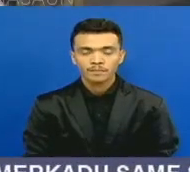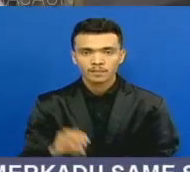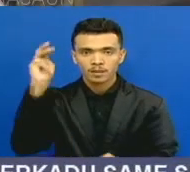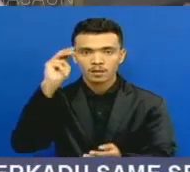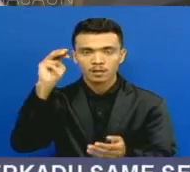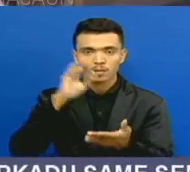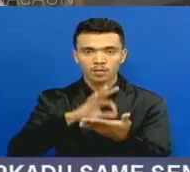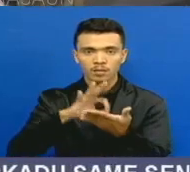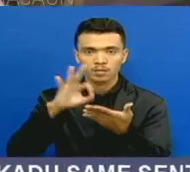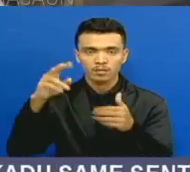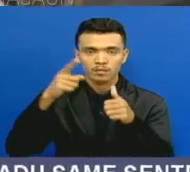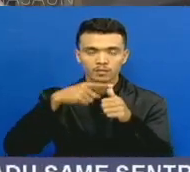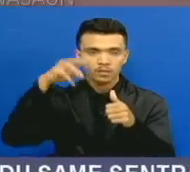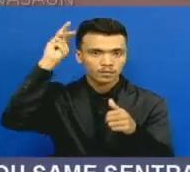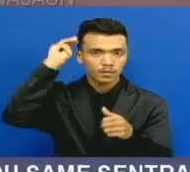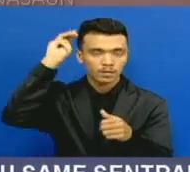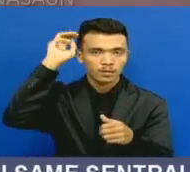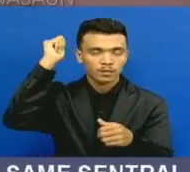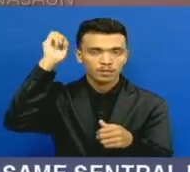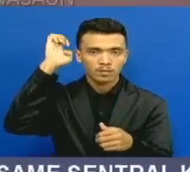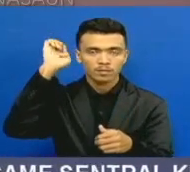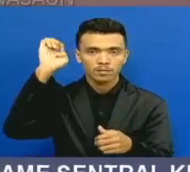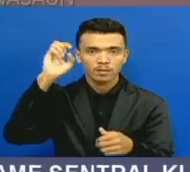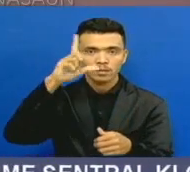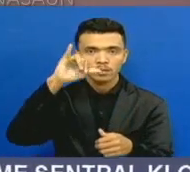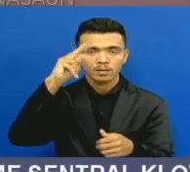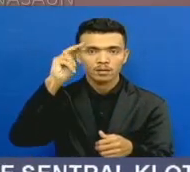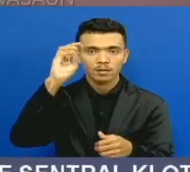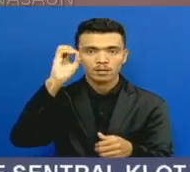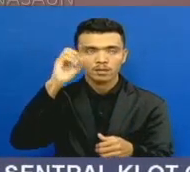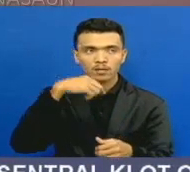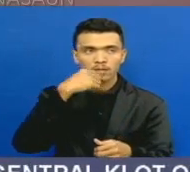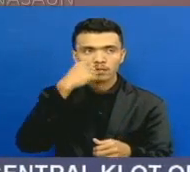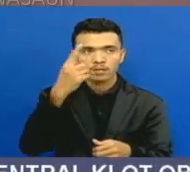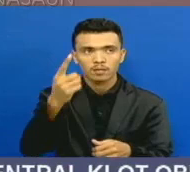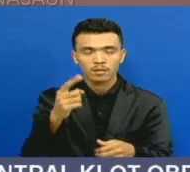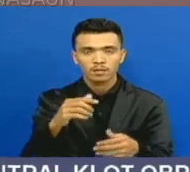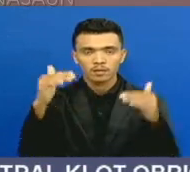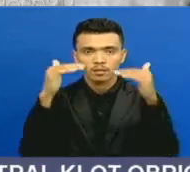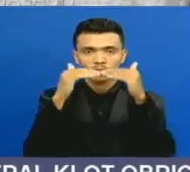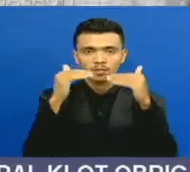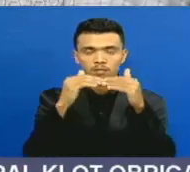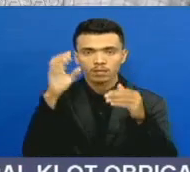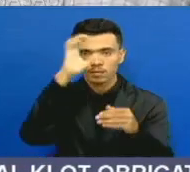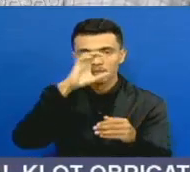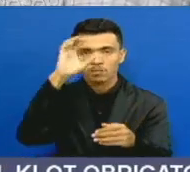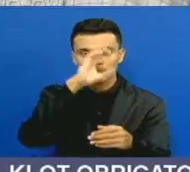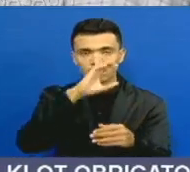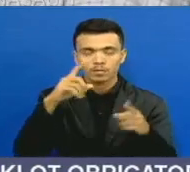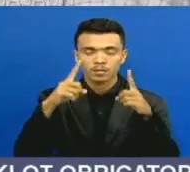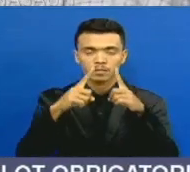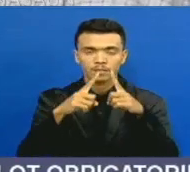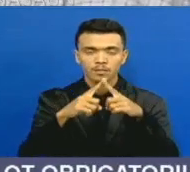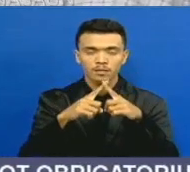Segunda-feira, né? Vice-ministro da Administração Estatal, Lino de Zustrazan Hatete, diálogo, né? Atubuca solução